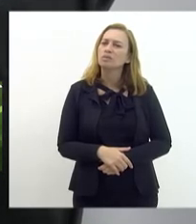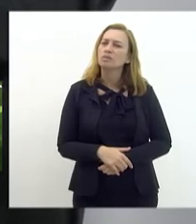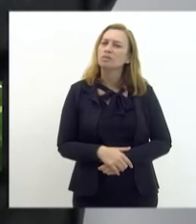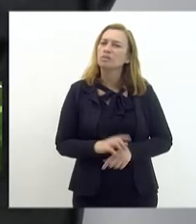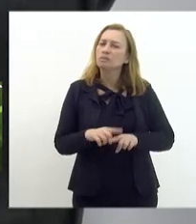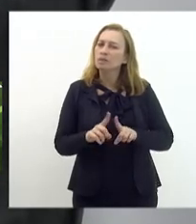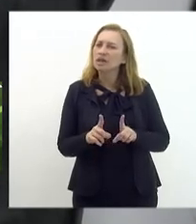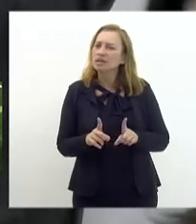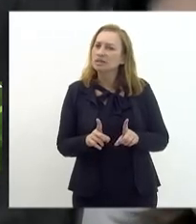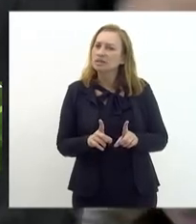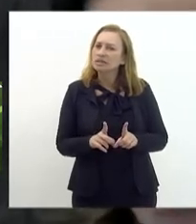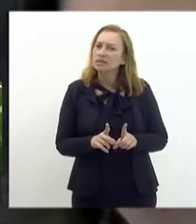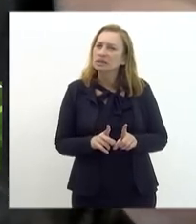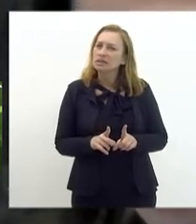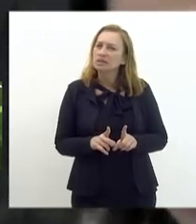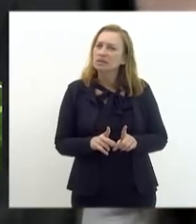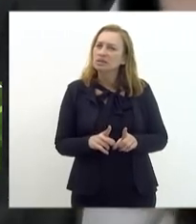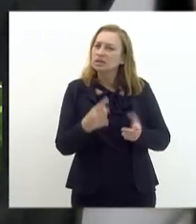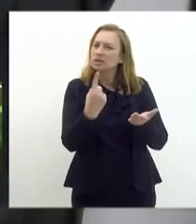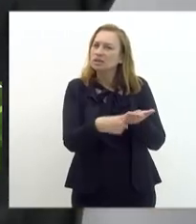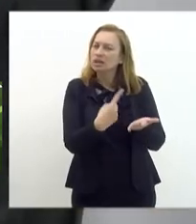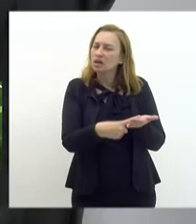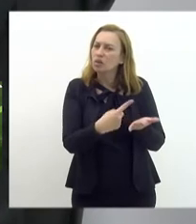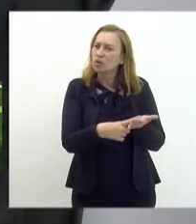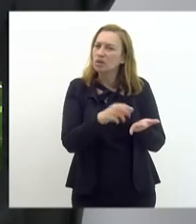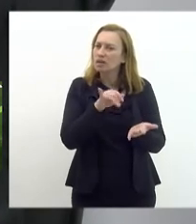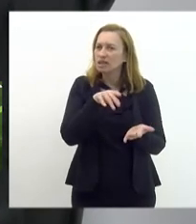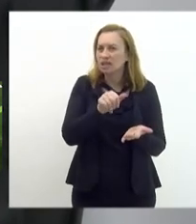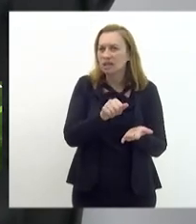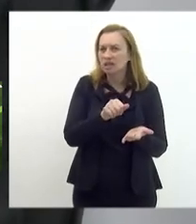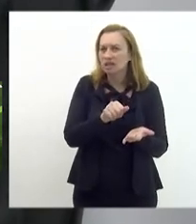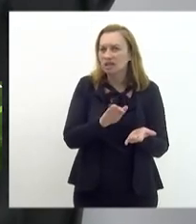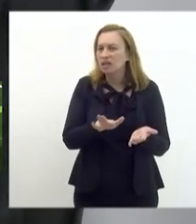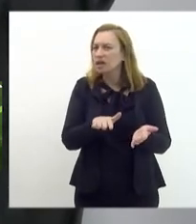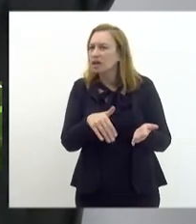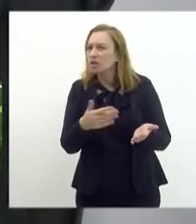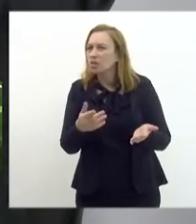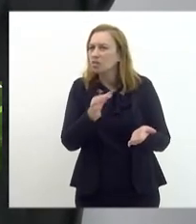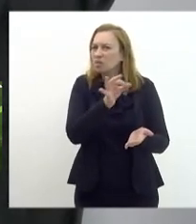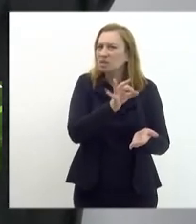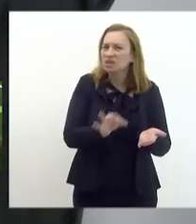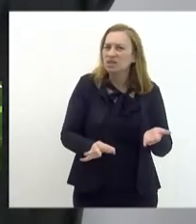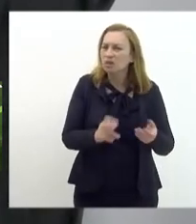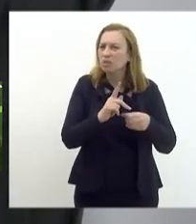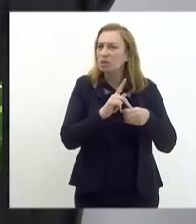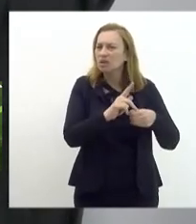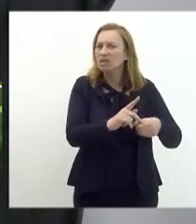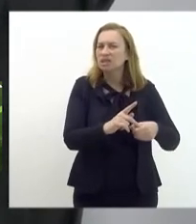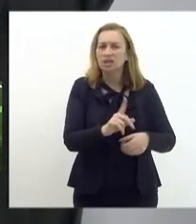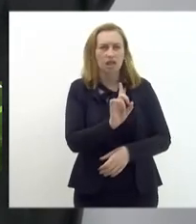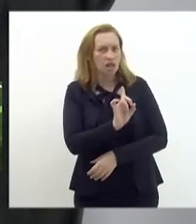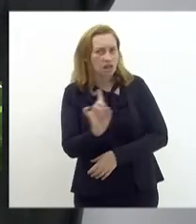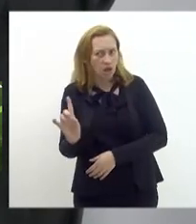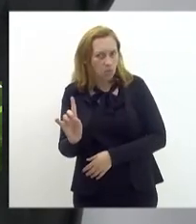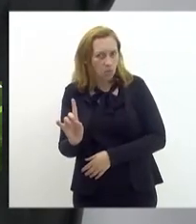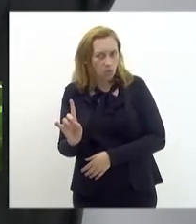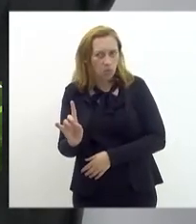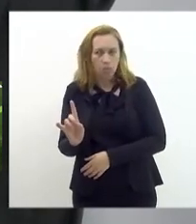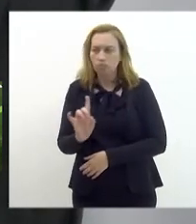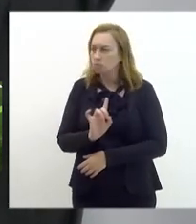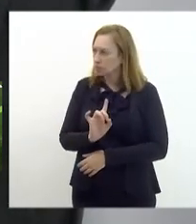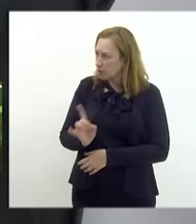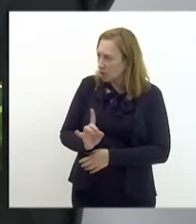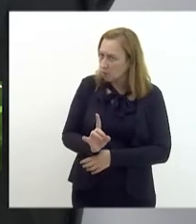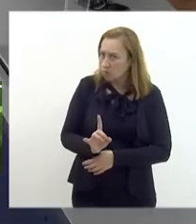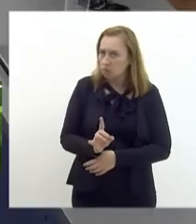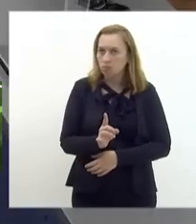Mas tem participação nesse acordo de leniência algum percentual para a procuradoria? Não. Não tem? Não tem.